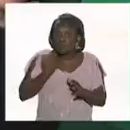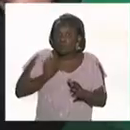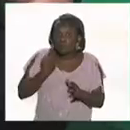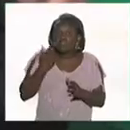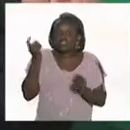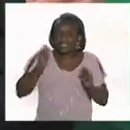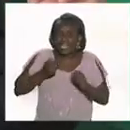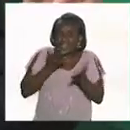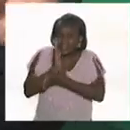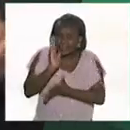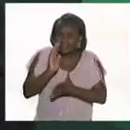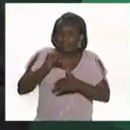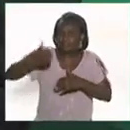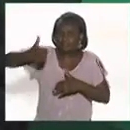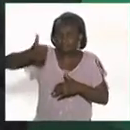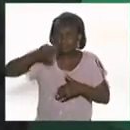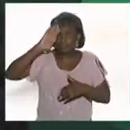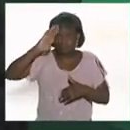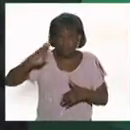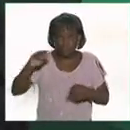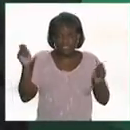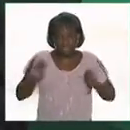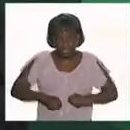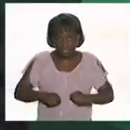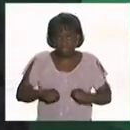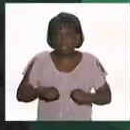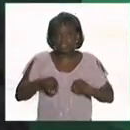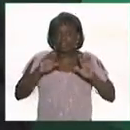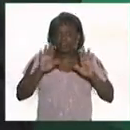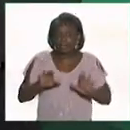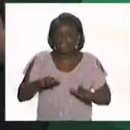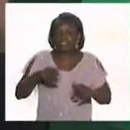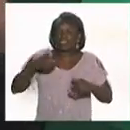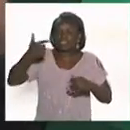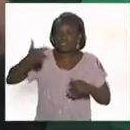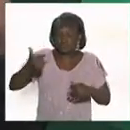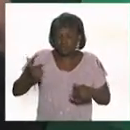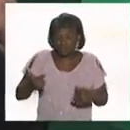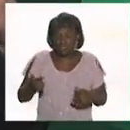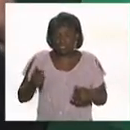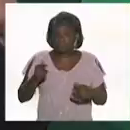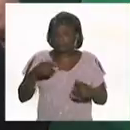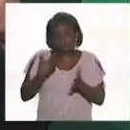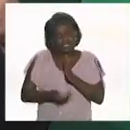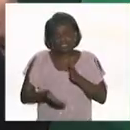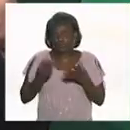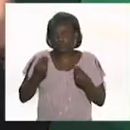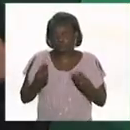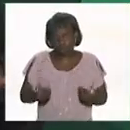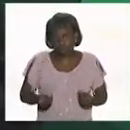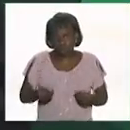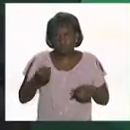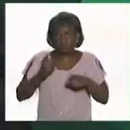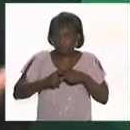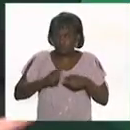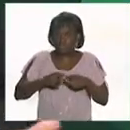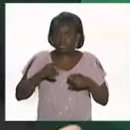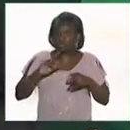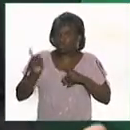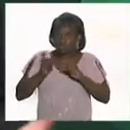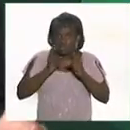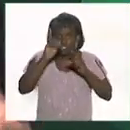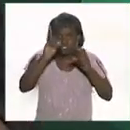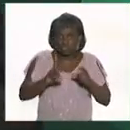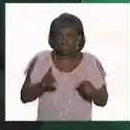por um ponto para se classificar para a fase principal do estadual, e aí na segunda fase foi altamente prejudicado. Claro que os